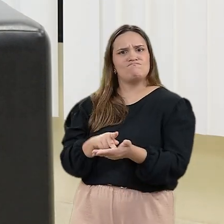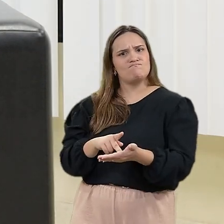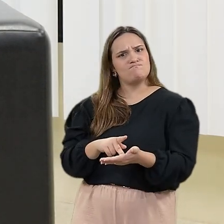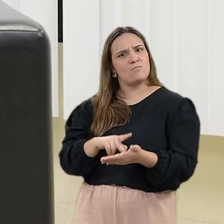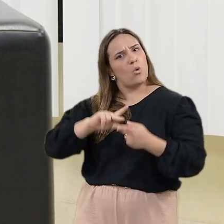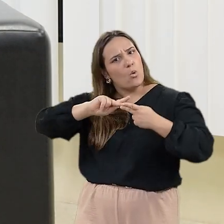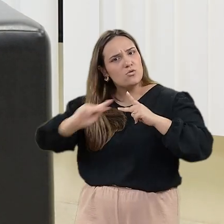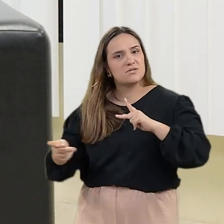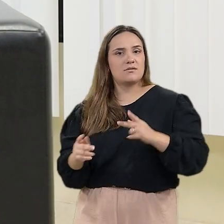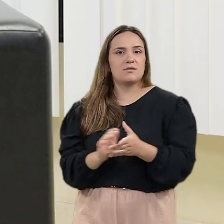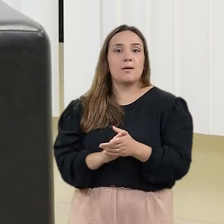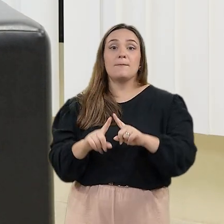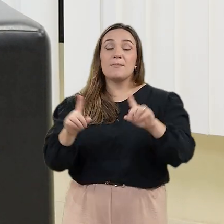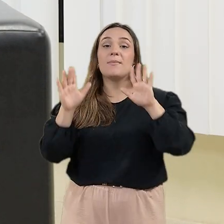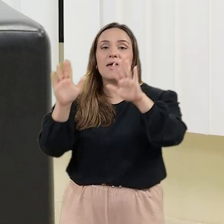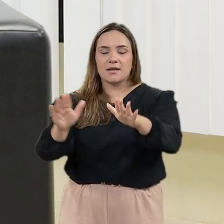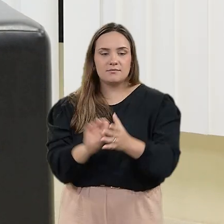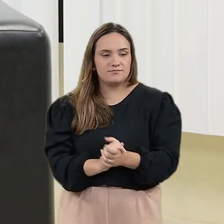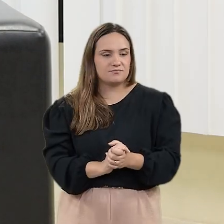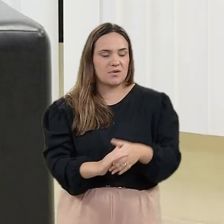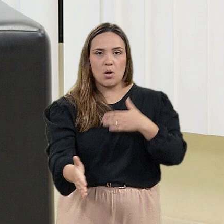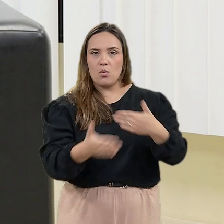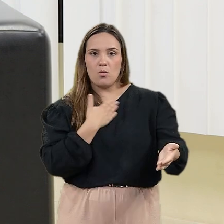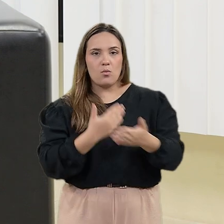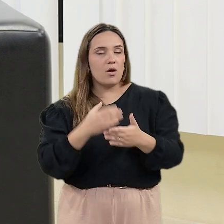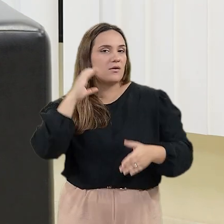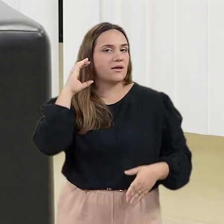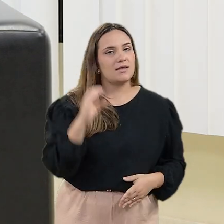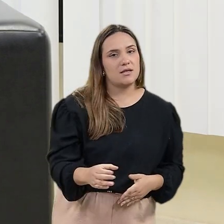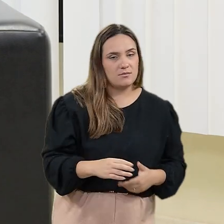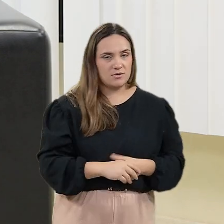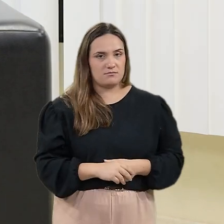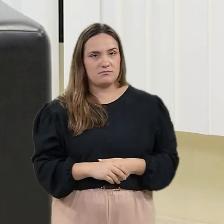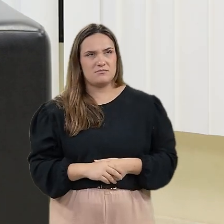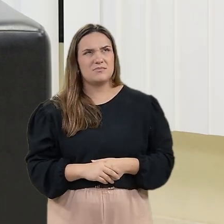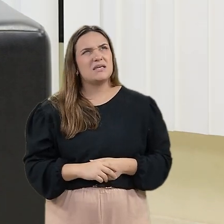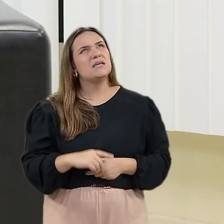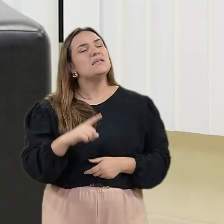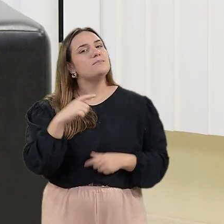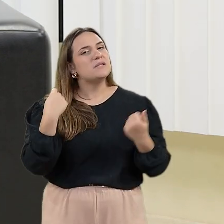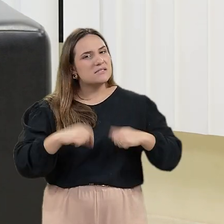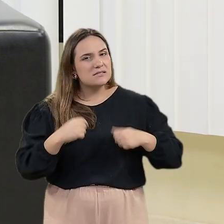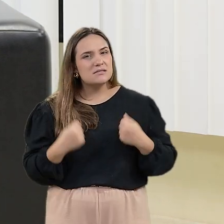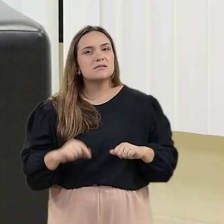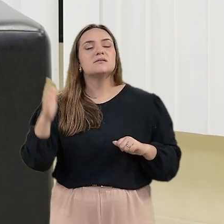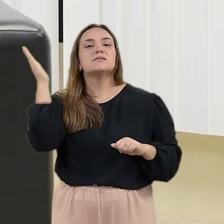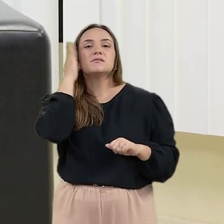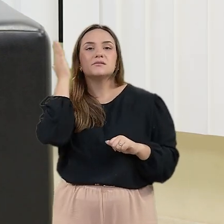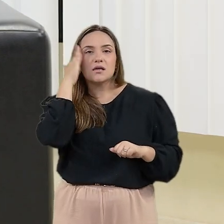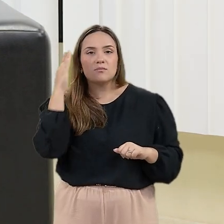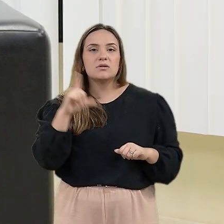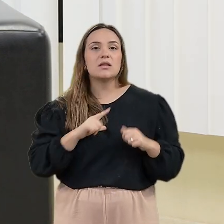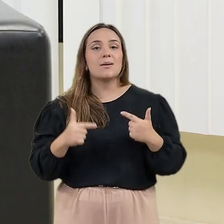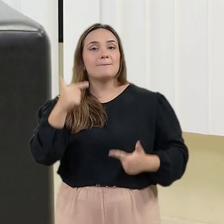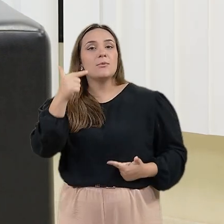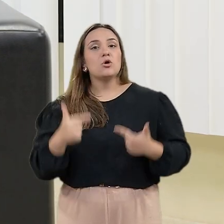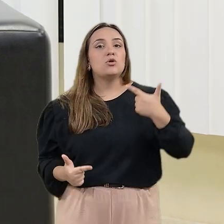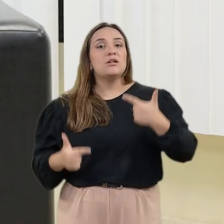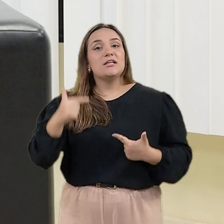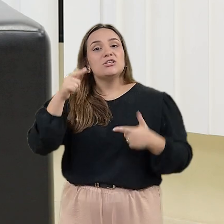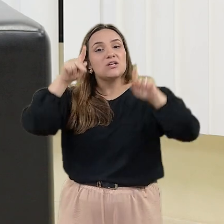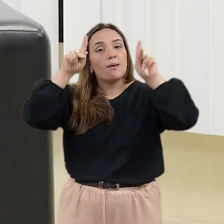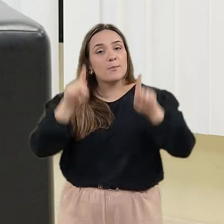lado da moeda é que qualquer crime, não é só o feminicídio, nós temos sempre que ter